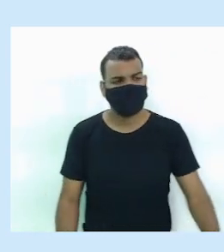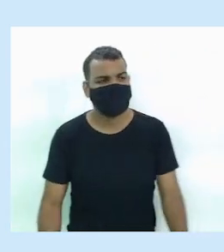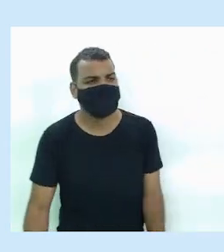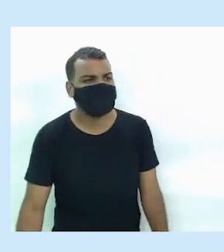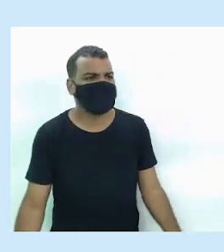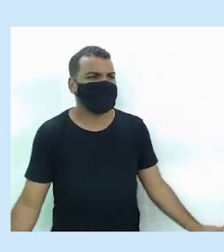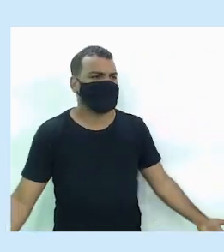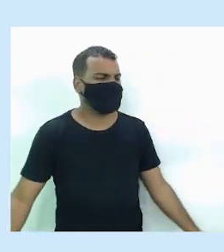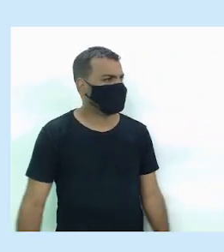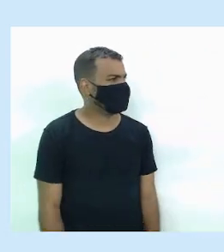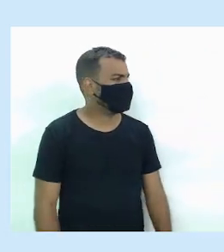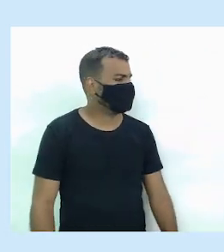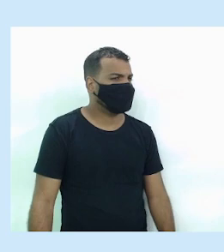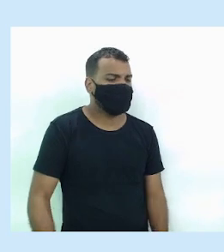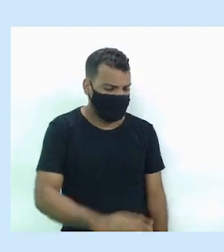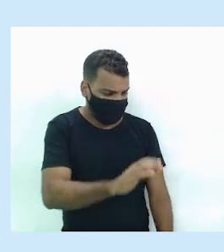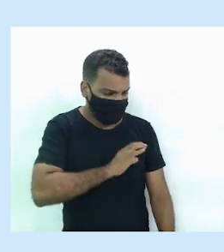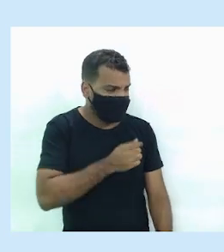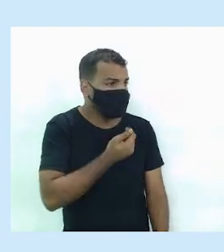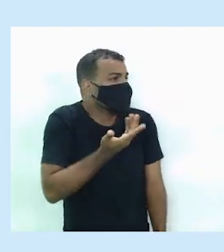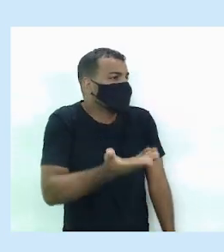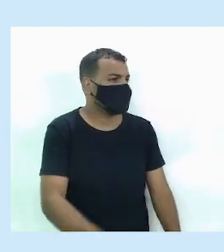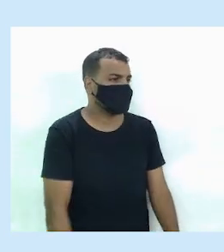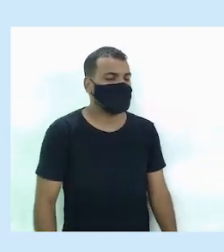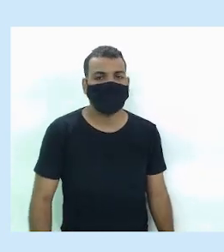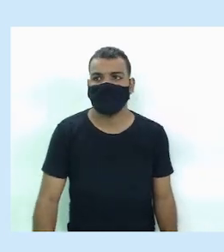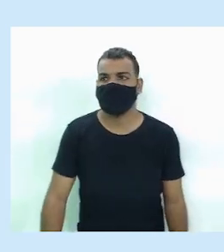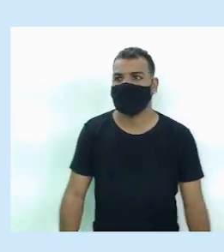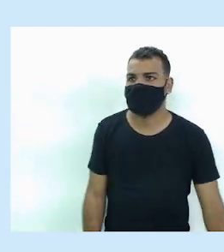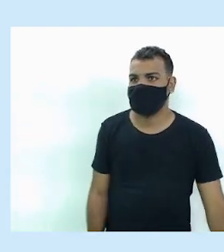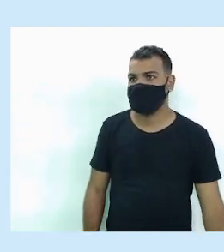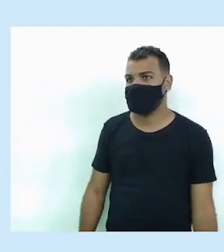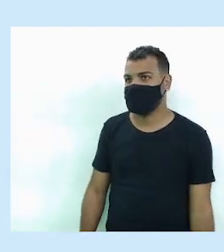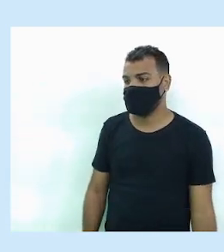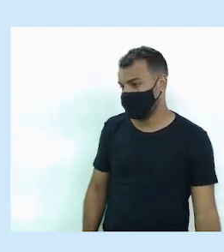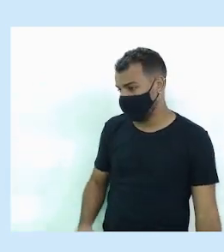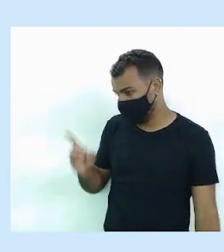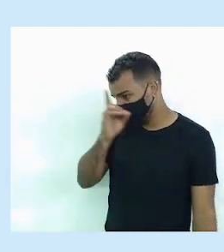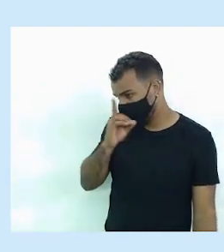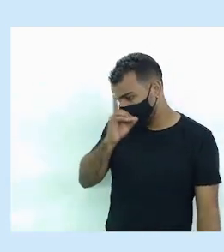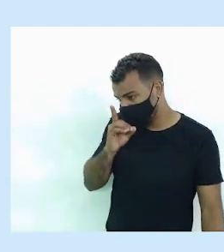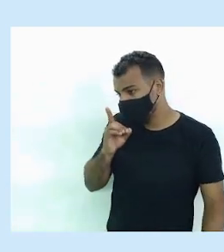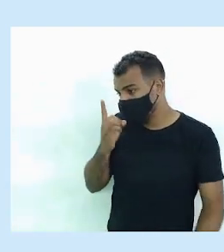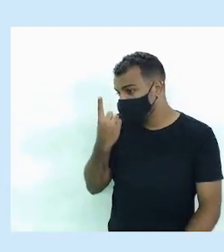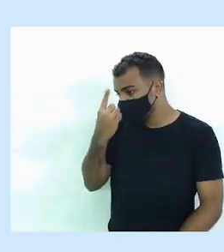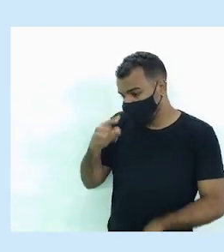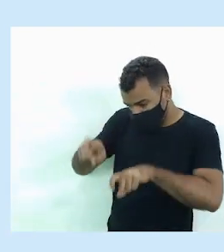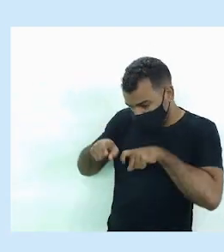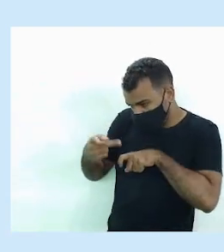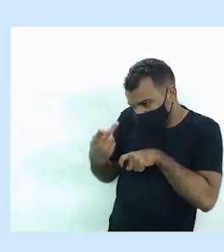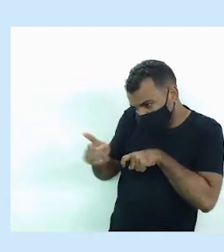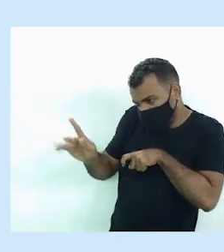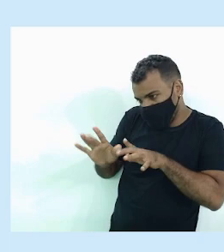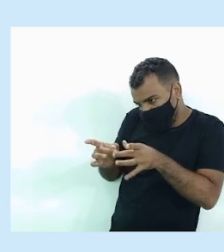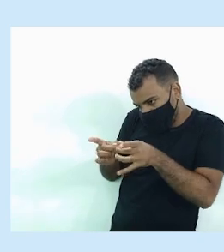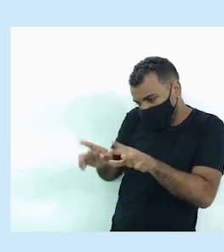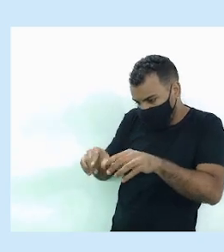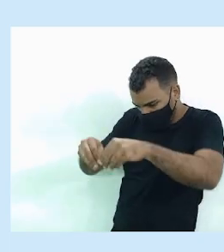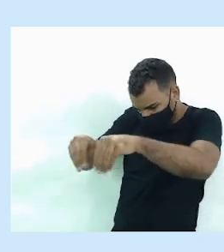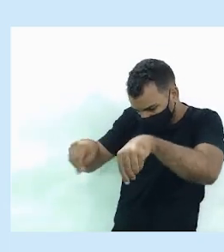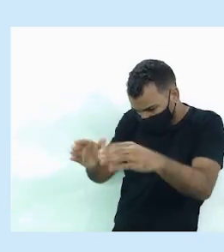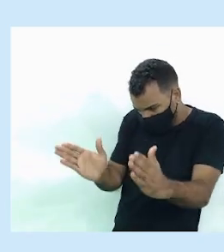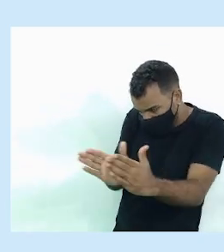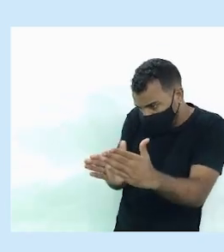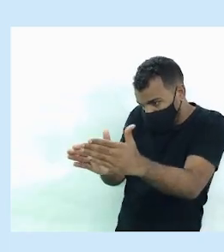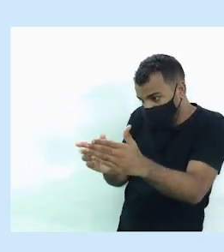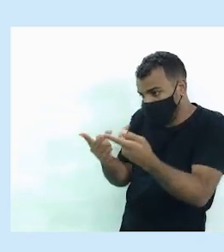assim, sim, e o que é que eu ganho com isso? No domingo, tu tem direito a cultivar alguma coisa para tu, aí tem umas áreas ali que é para